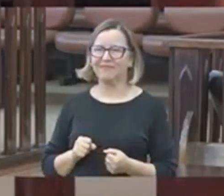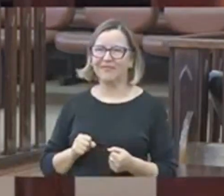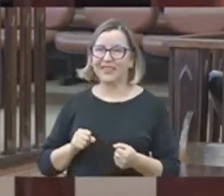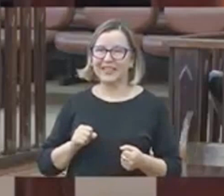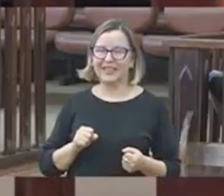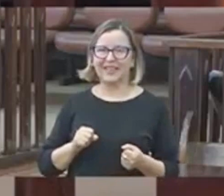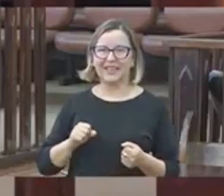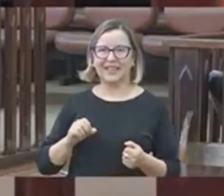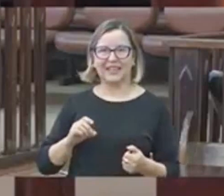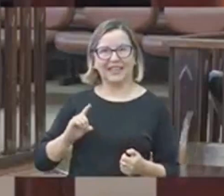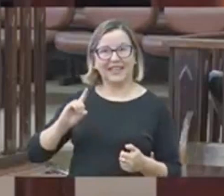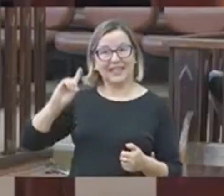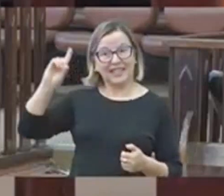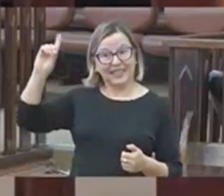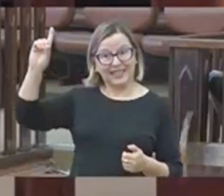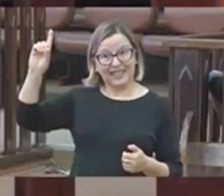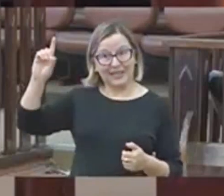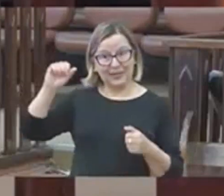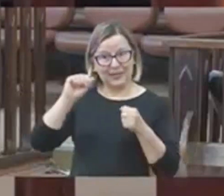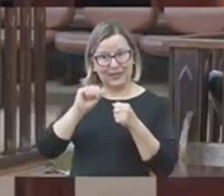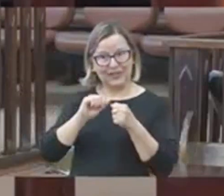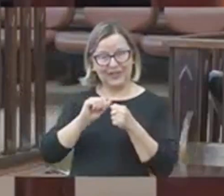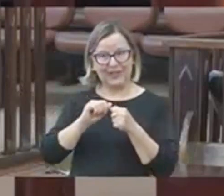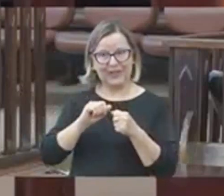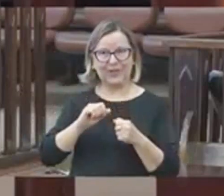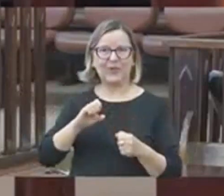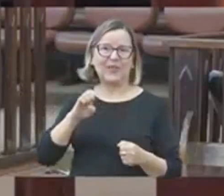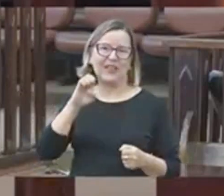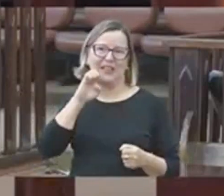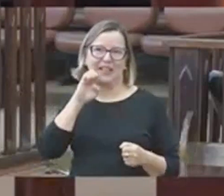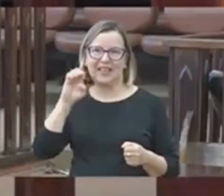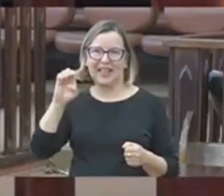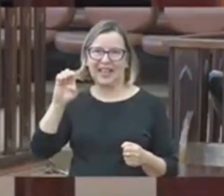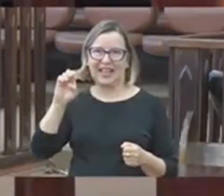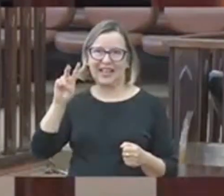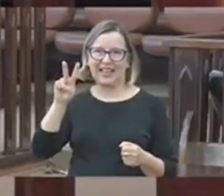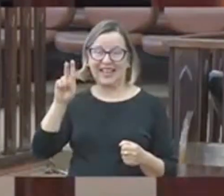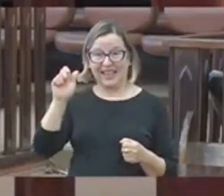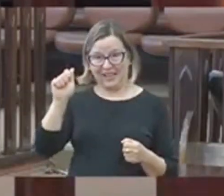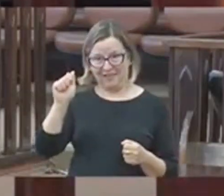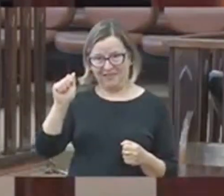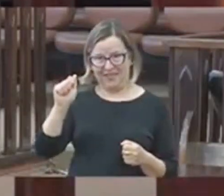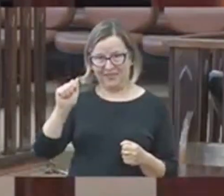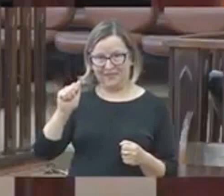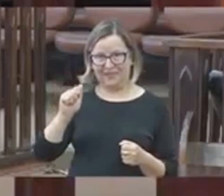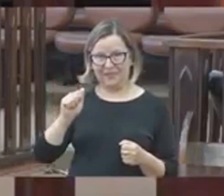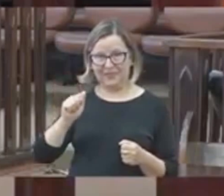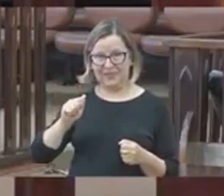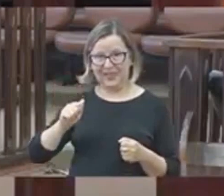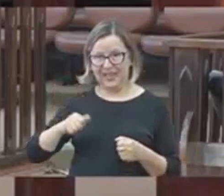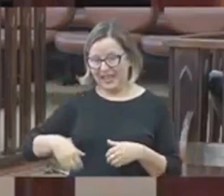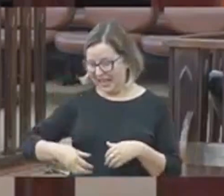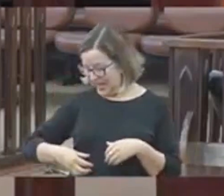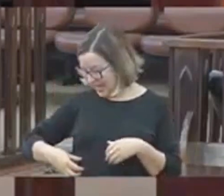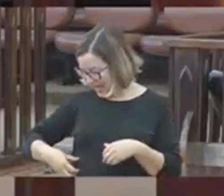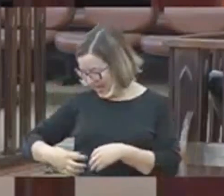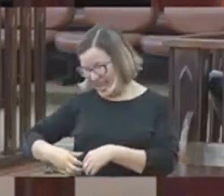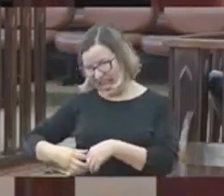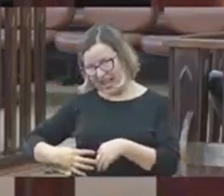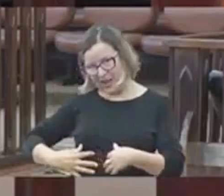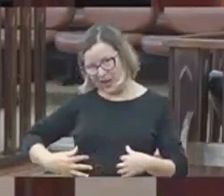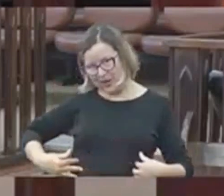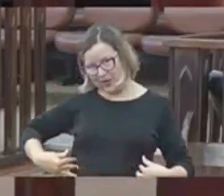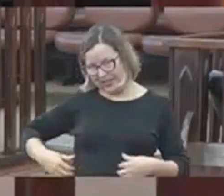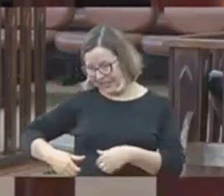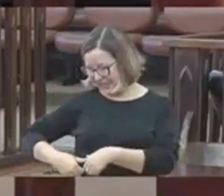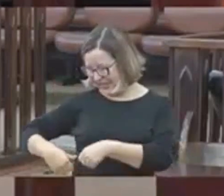a união planejada por Deus para o homem e a mulher no casamento. E aí